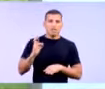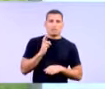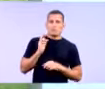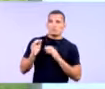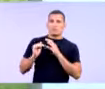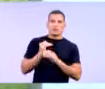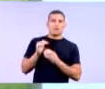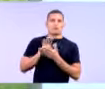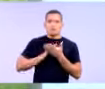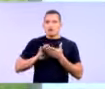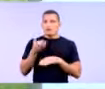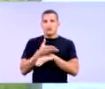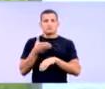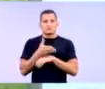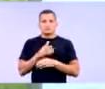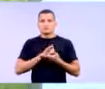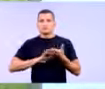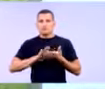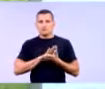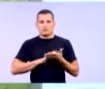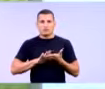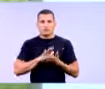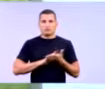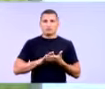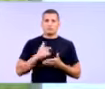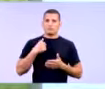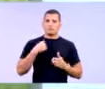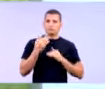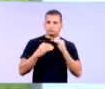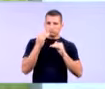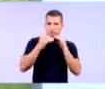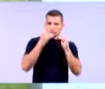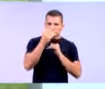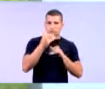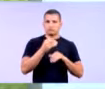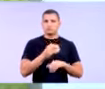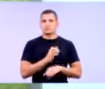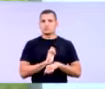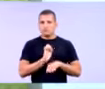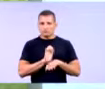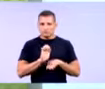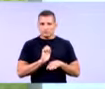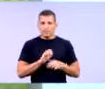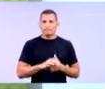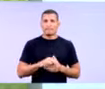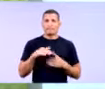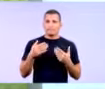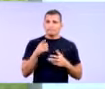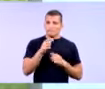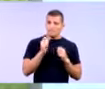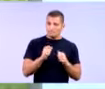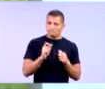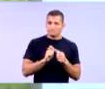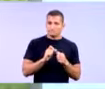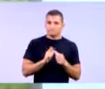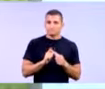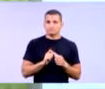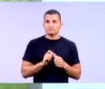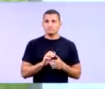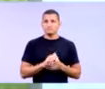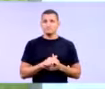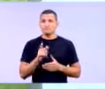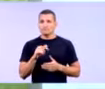não participa ativamente aí do meu processo de aprendizagem do estágio. Então, você pode estar fazendo isso e aí isso